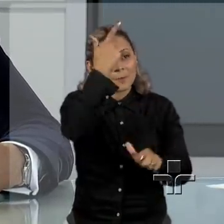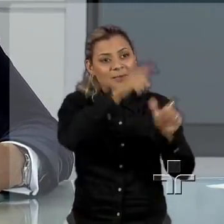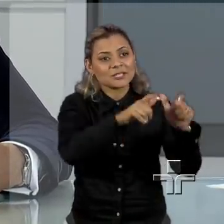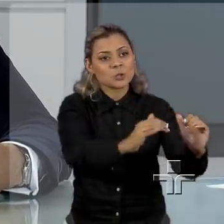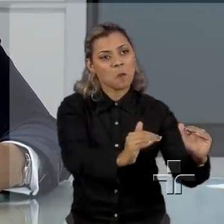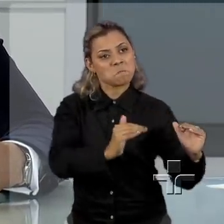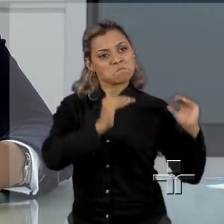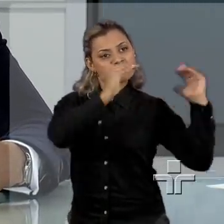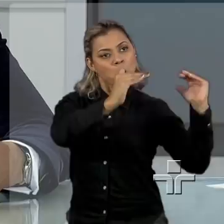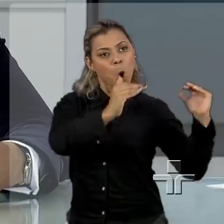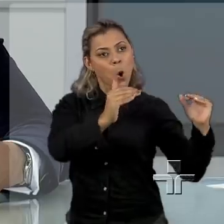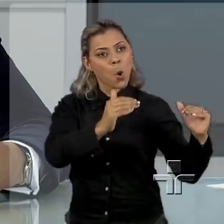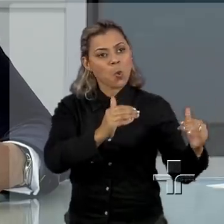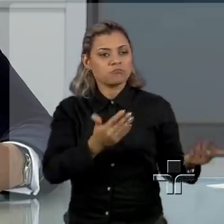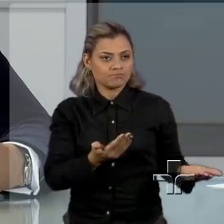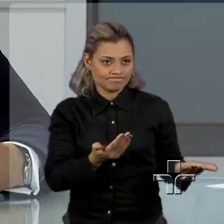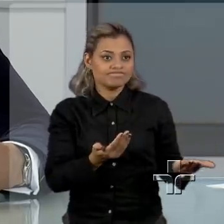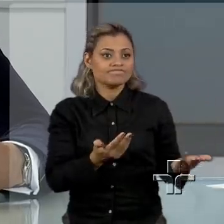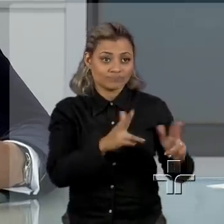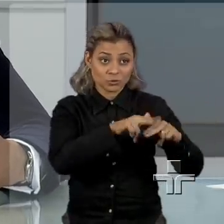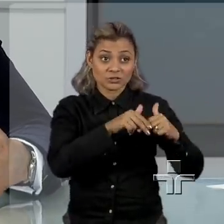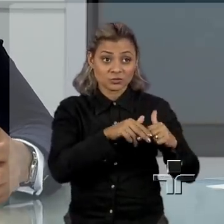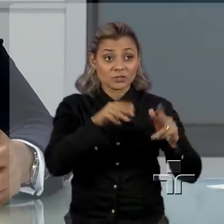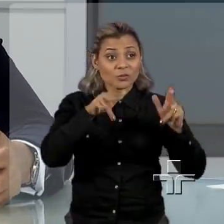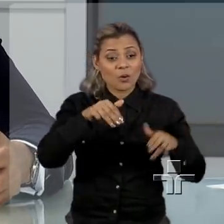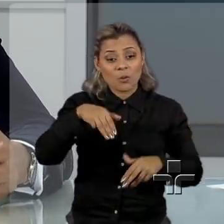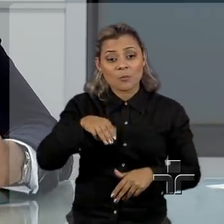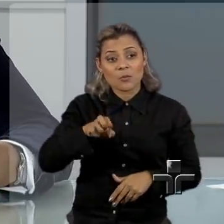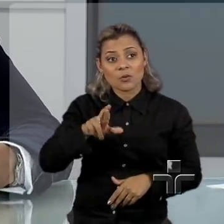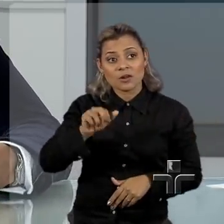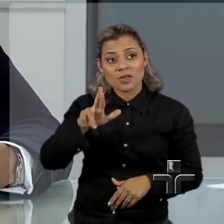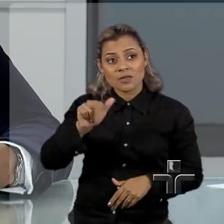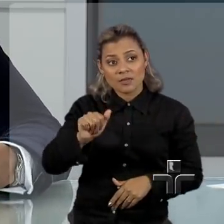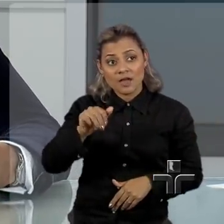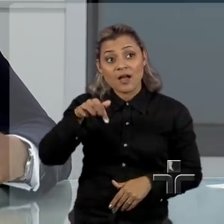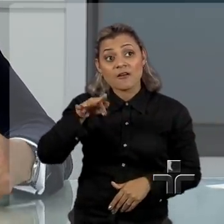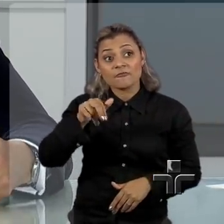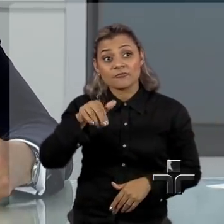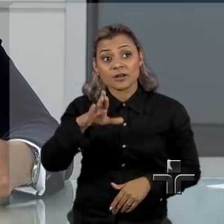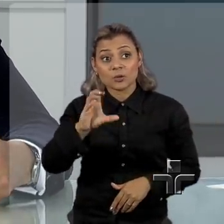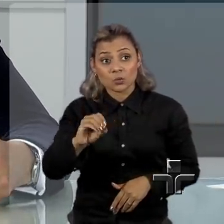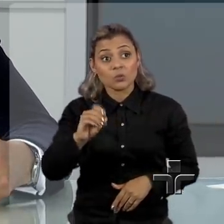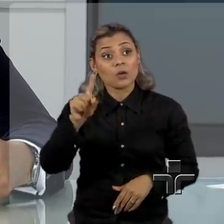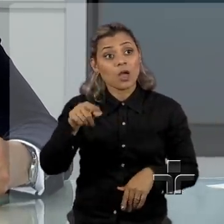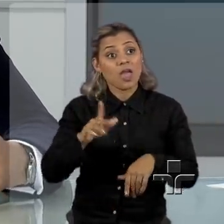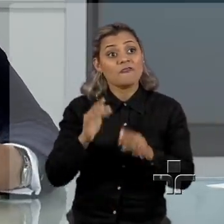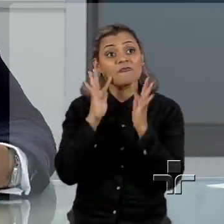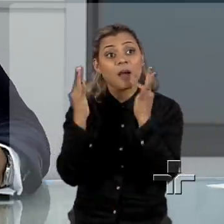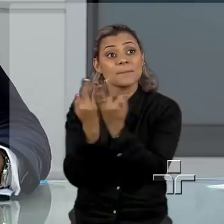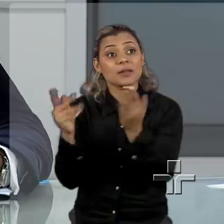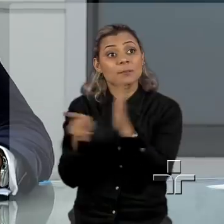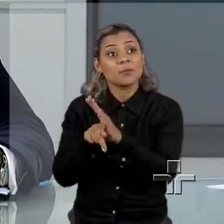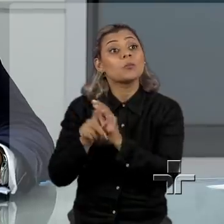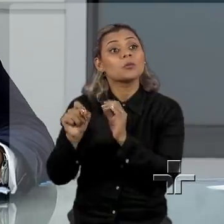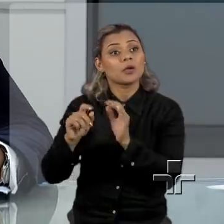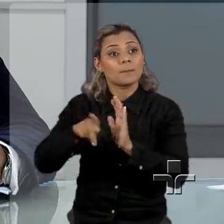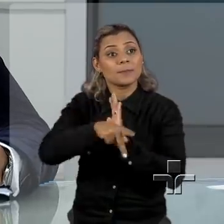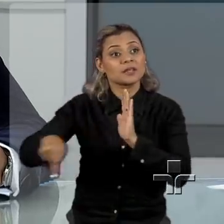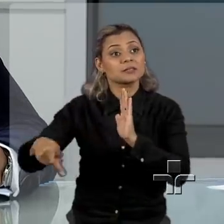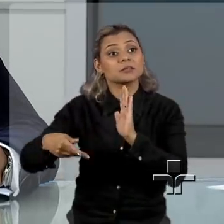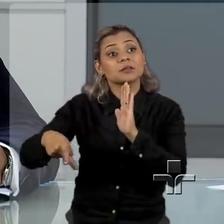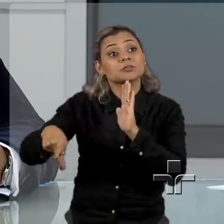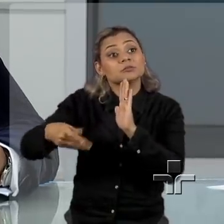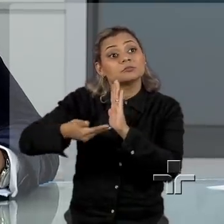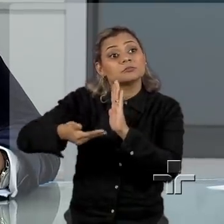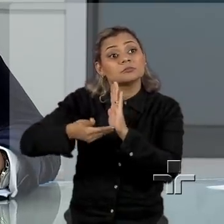poder de fogo. Lembrando que Moreira Franco tem parentesco com o presidente da Câmara dos Deputados. Lembrando que são pessoas que podem